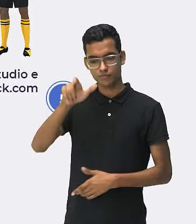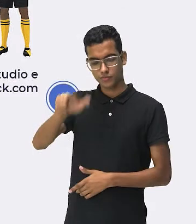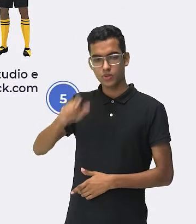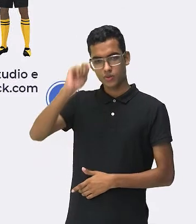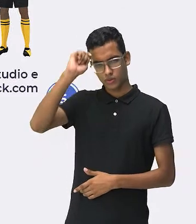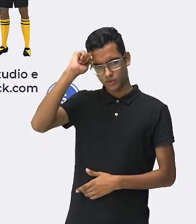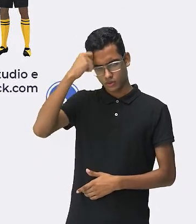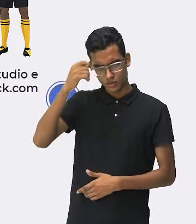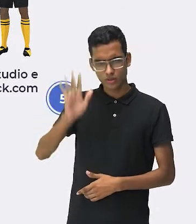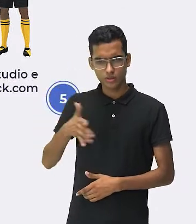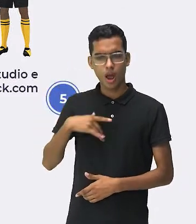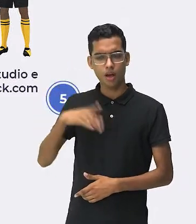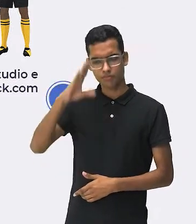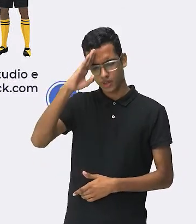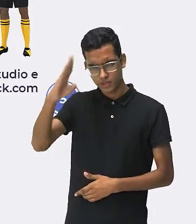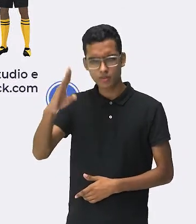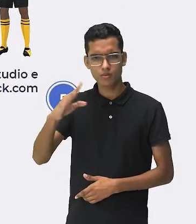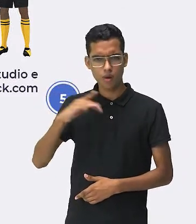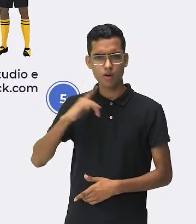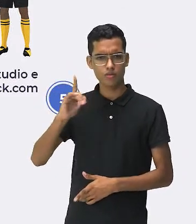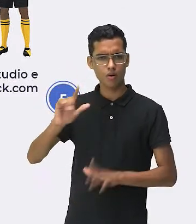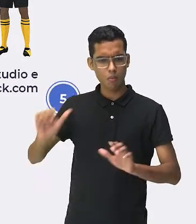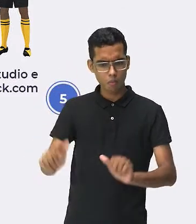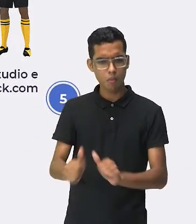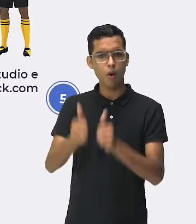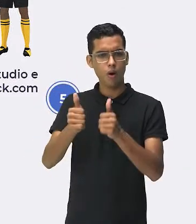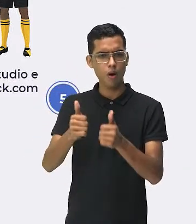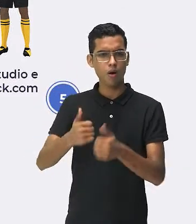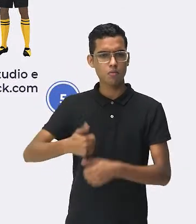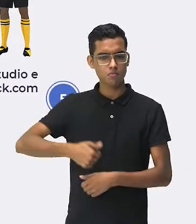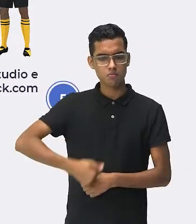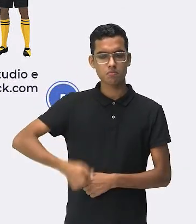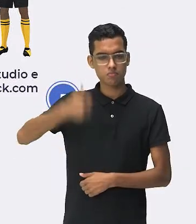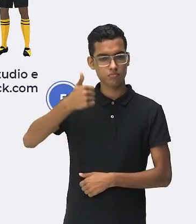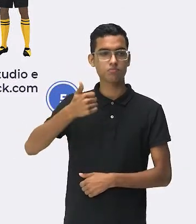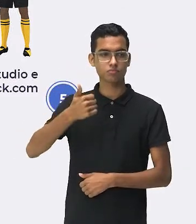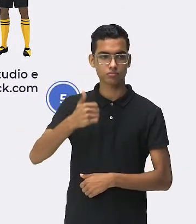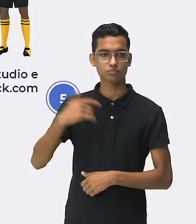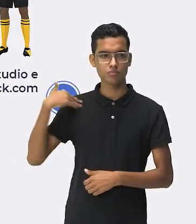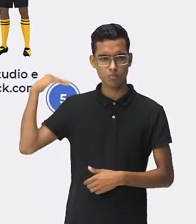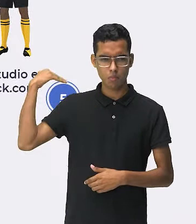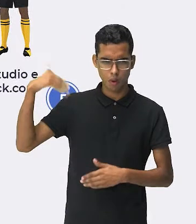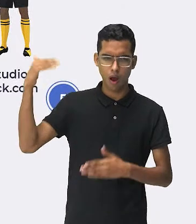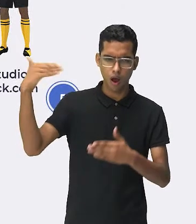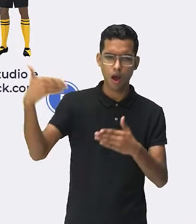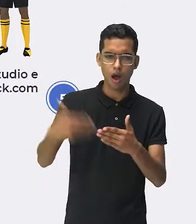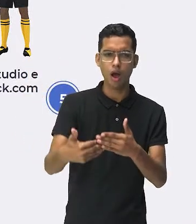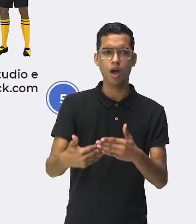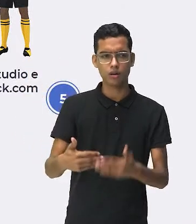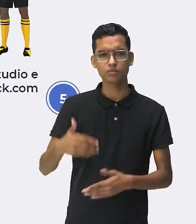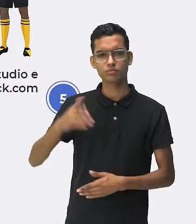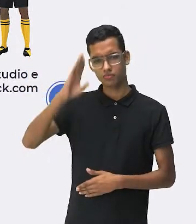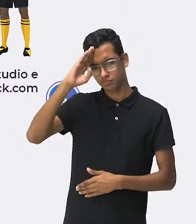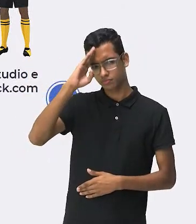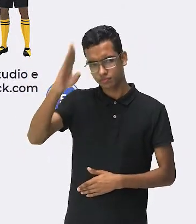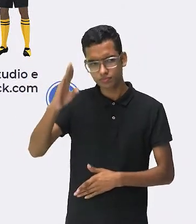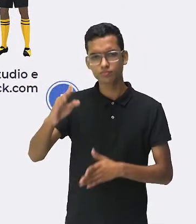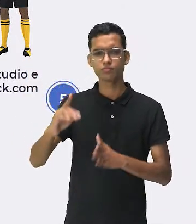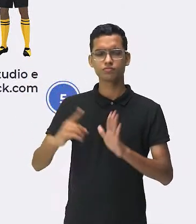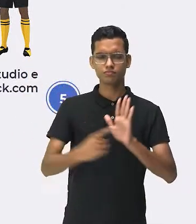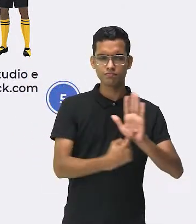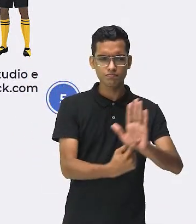mundo esportivo, porque nós temos muitos atletas negros que são excelentes, né? Tanto estrangeiro